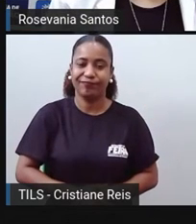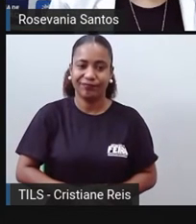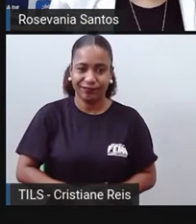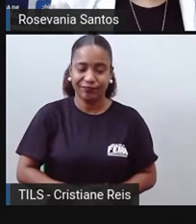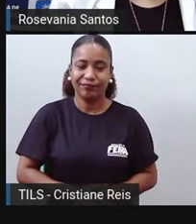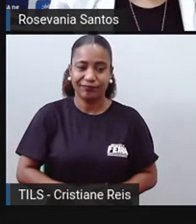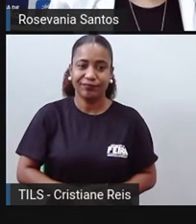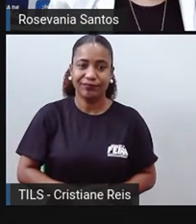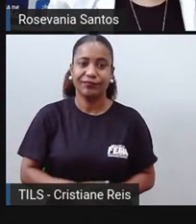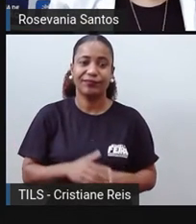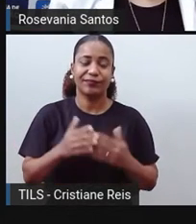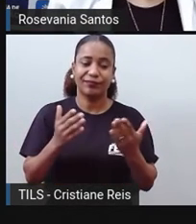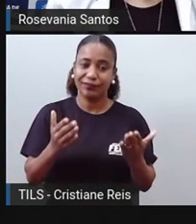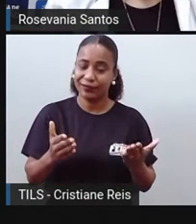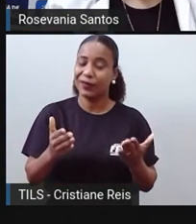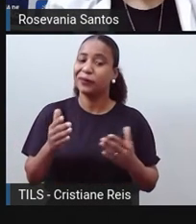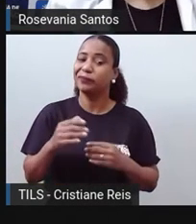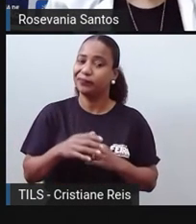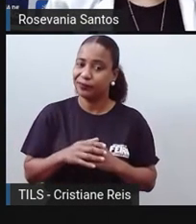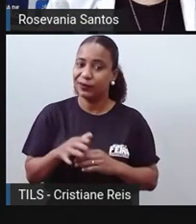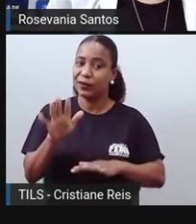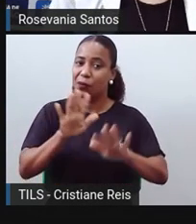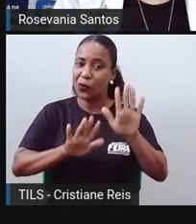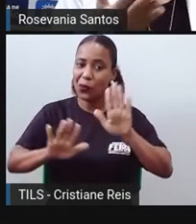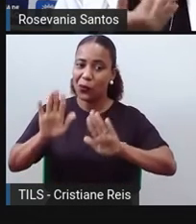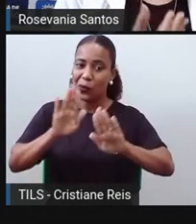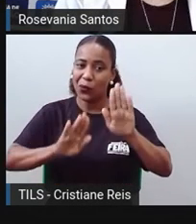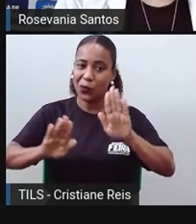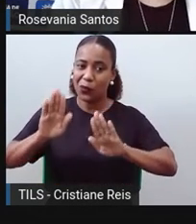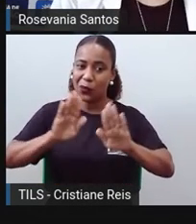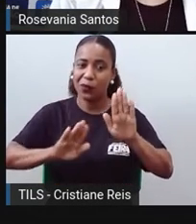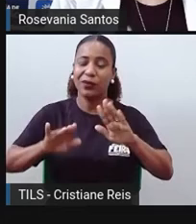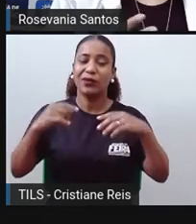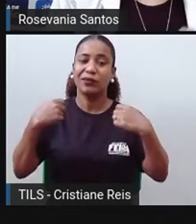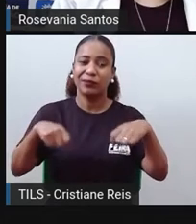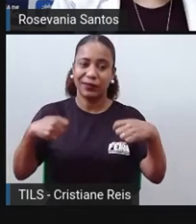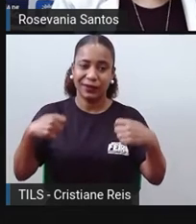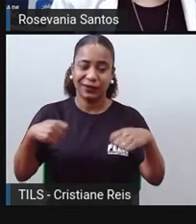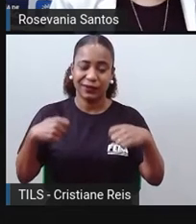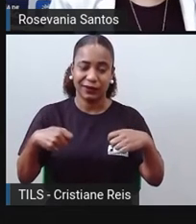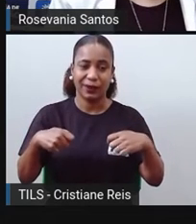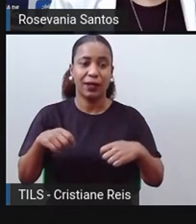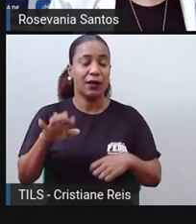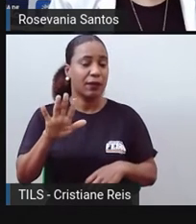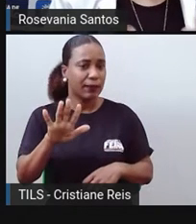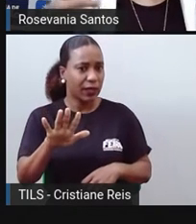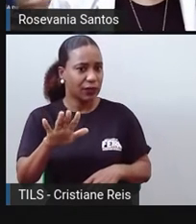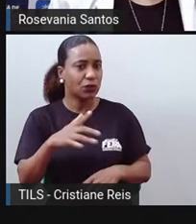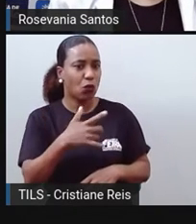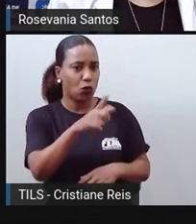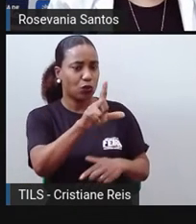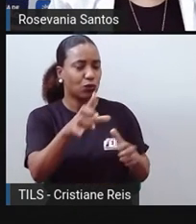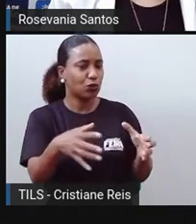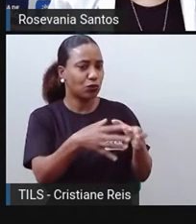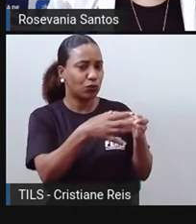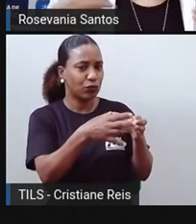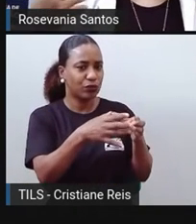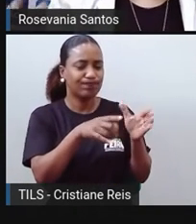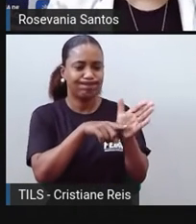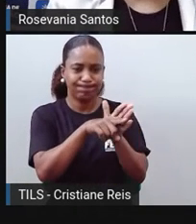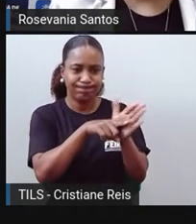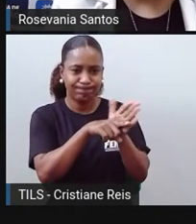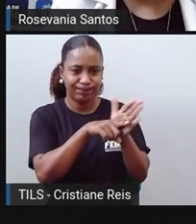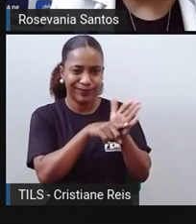extremamente, bora dizer assim, delicada essa questão. Mas também existem cientistas que dizem que isso não é correto, que tem